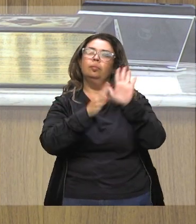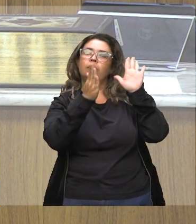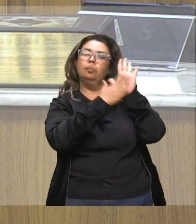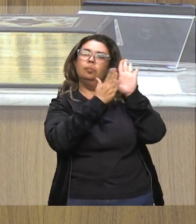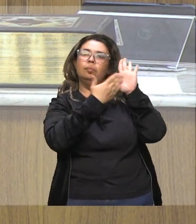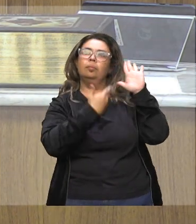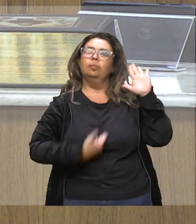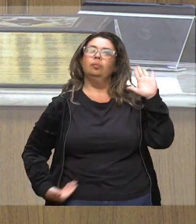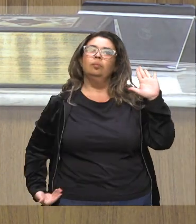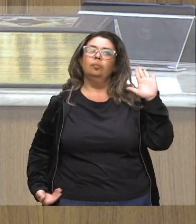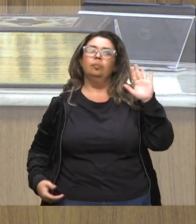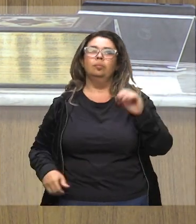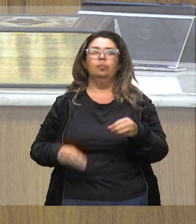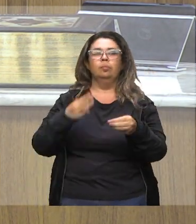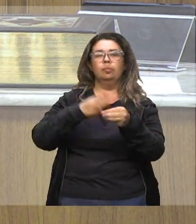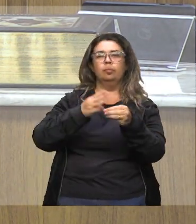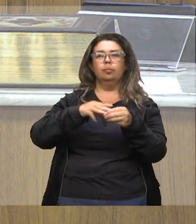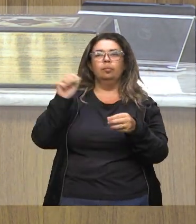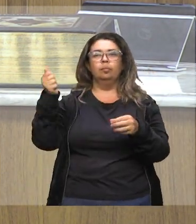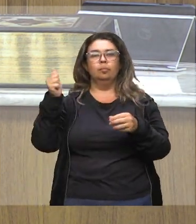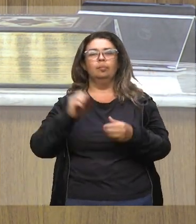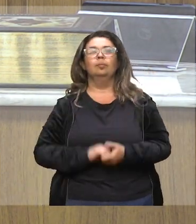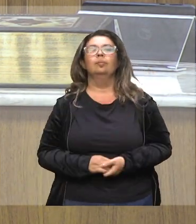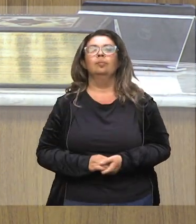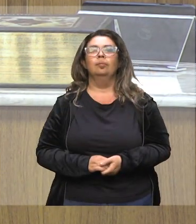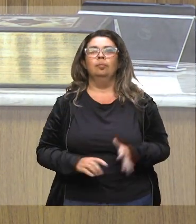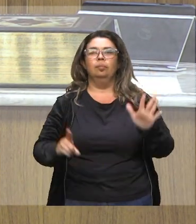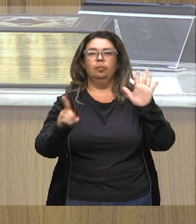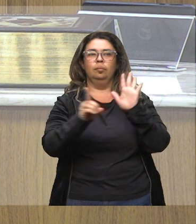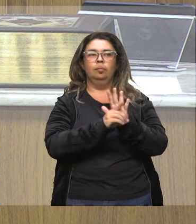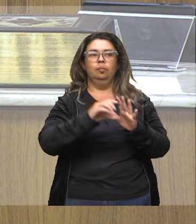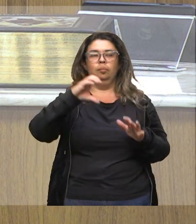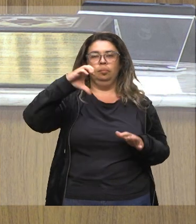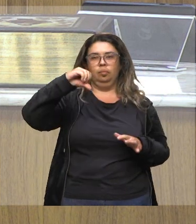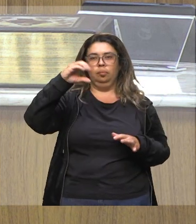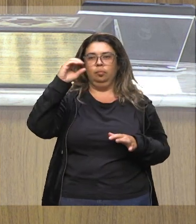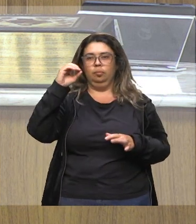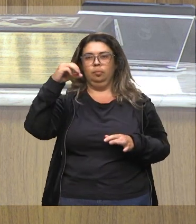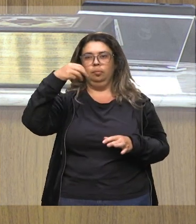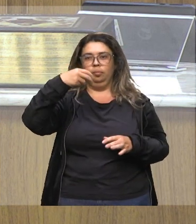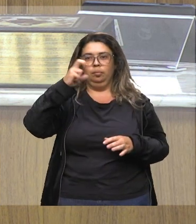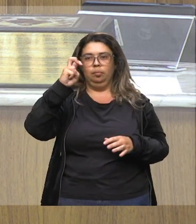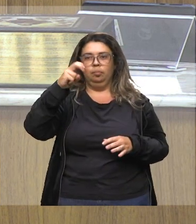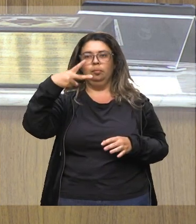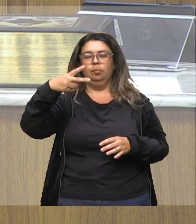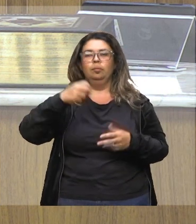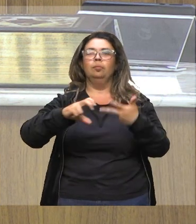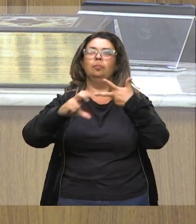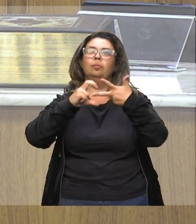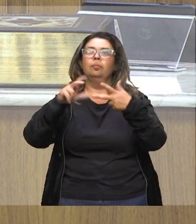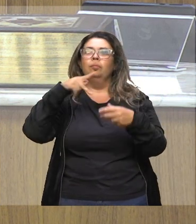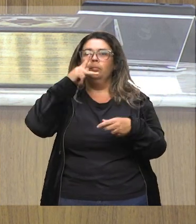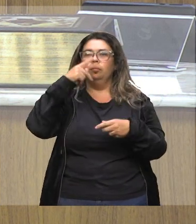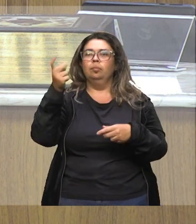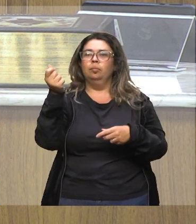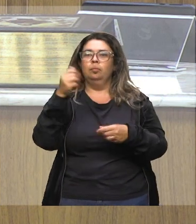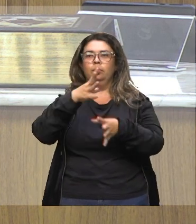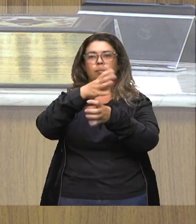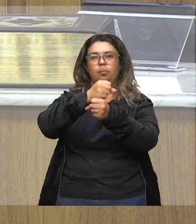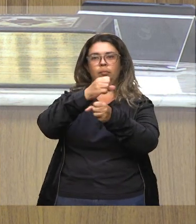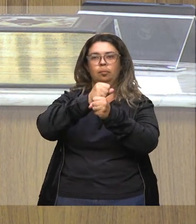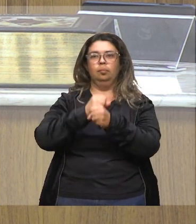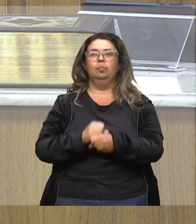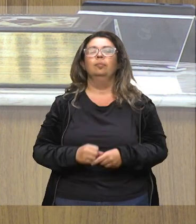de Assis e da outras providências. Decreto 9.052, de 2023, do Poder Executivo, que dispõe sobre abertura de crédito